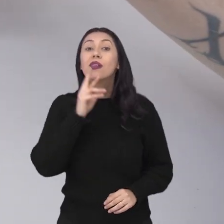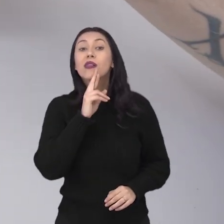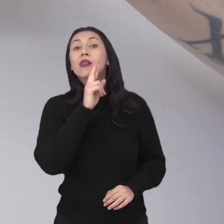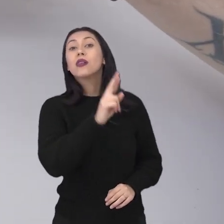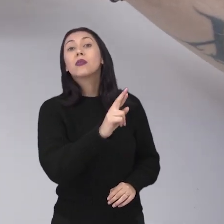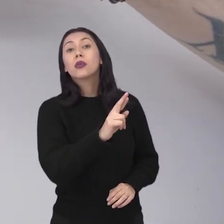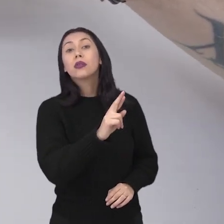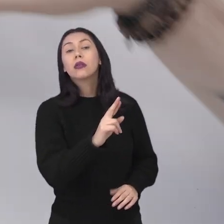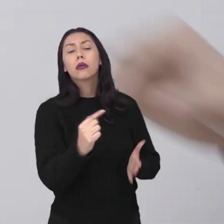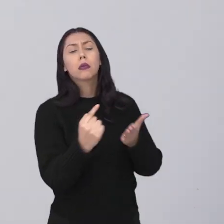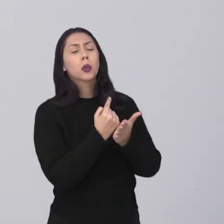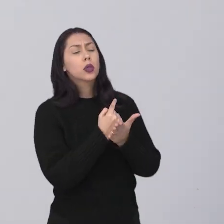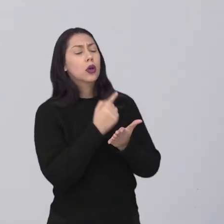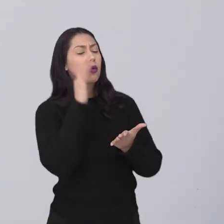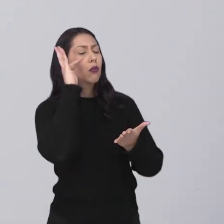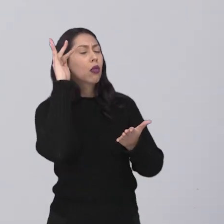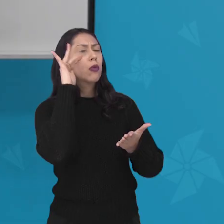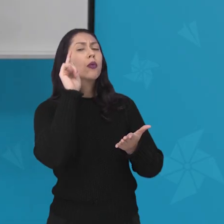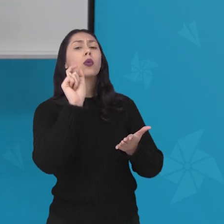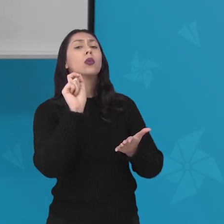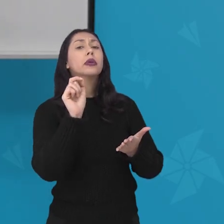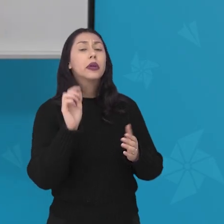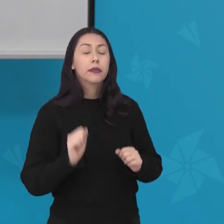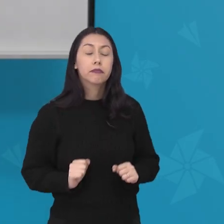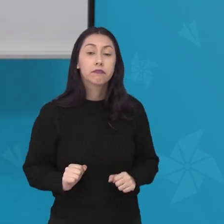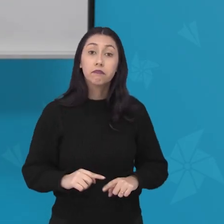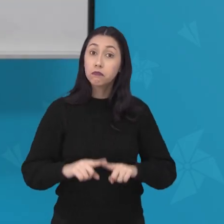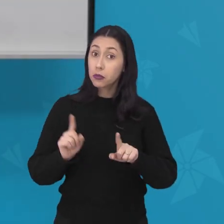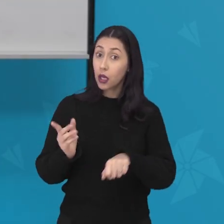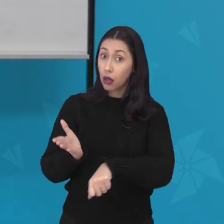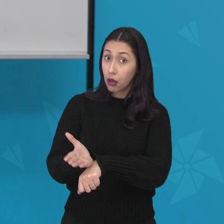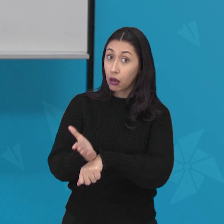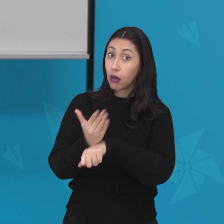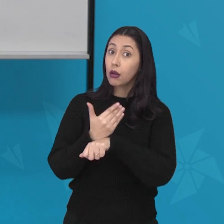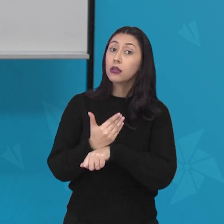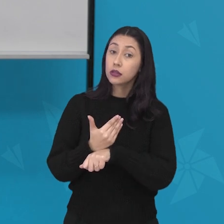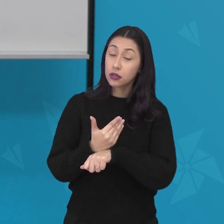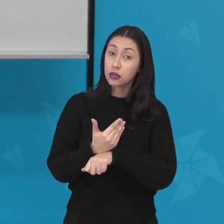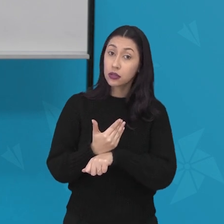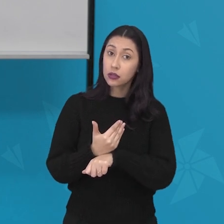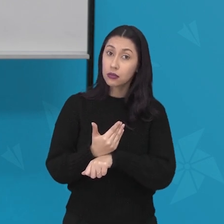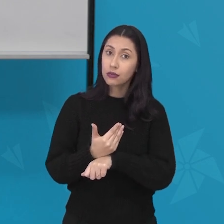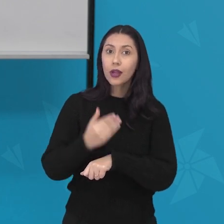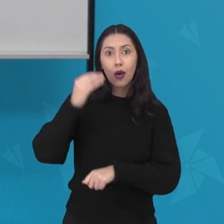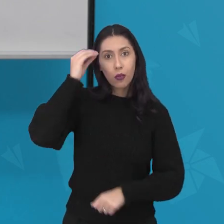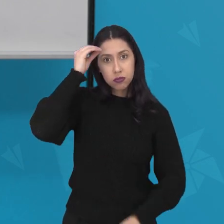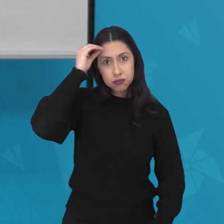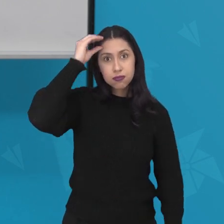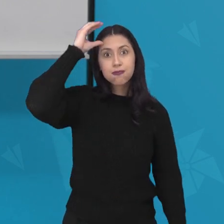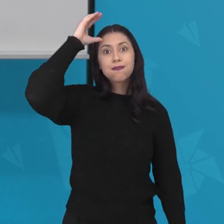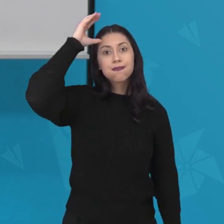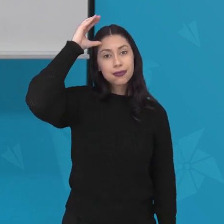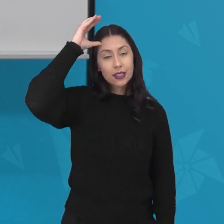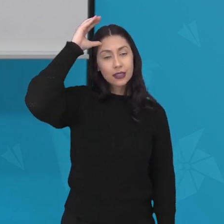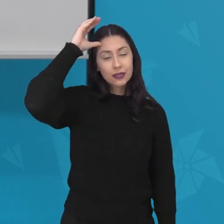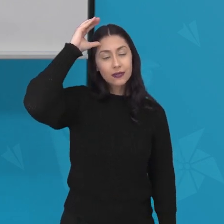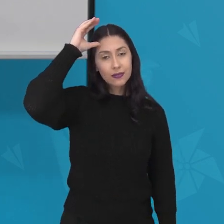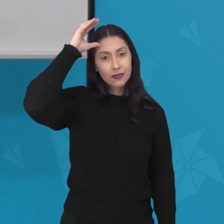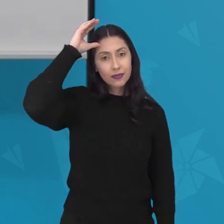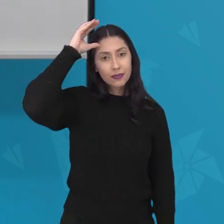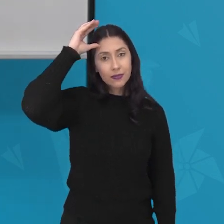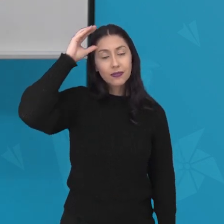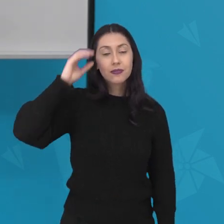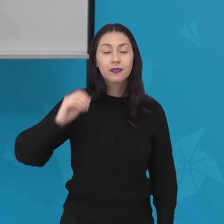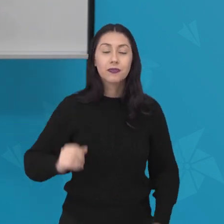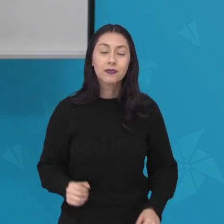que é filosofia, né? Antes de mais nada, é uma forma de conhecimento, é um determinado tipo de